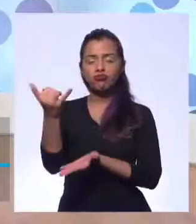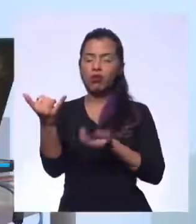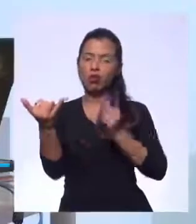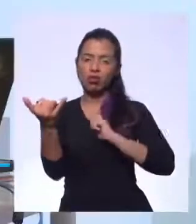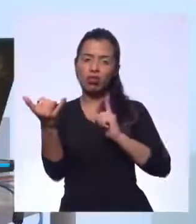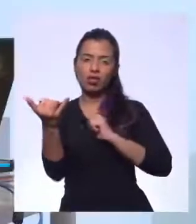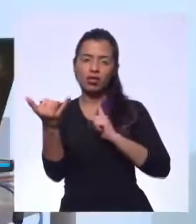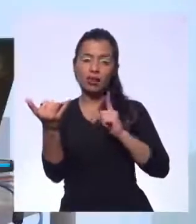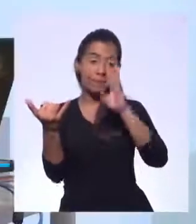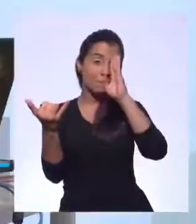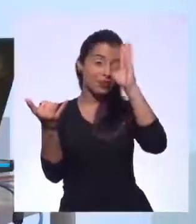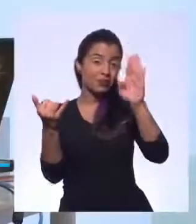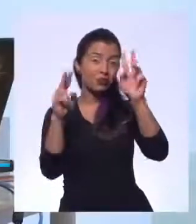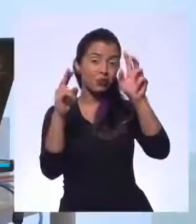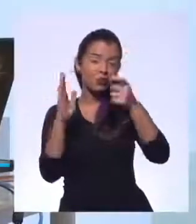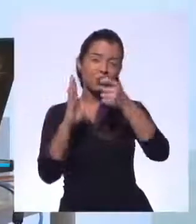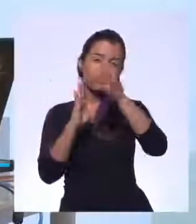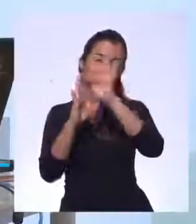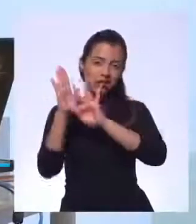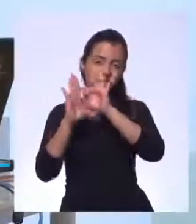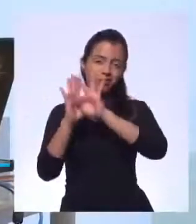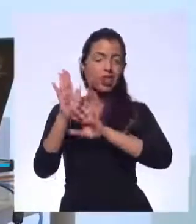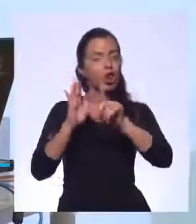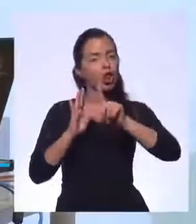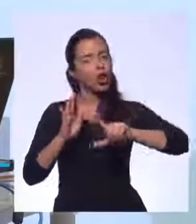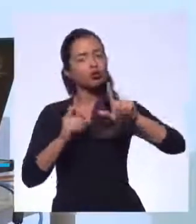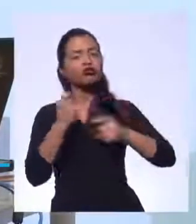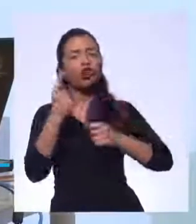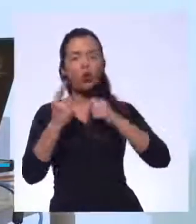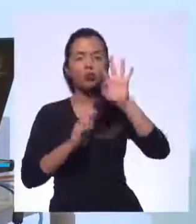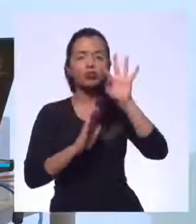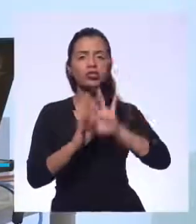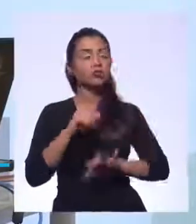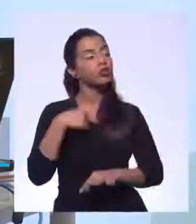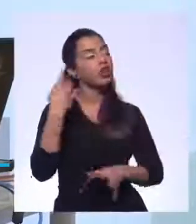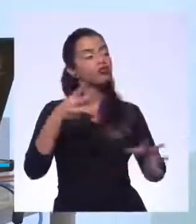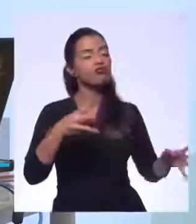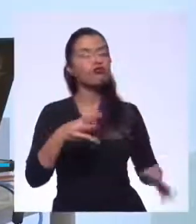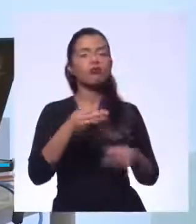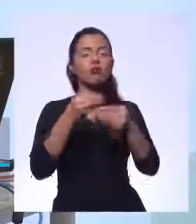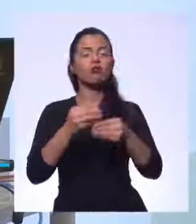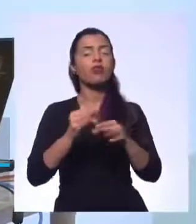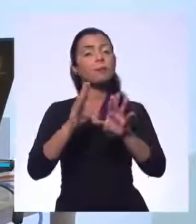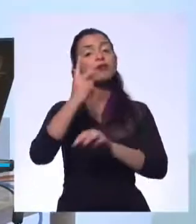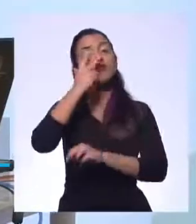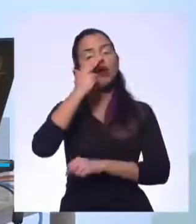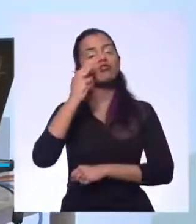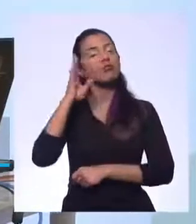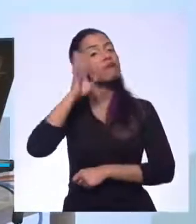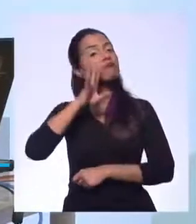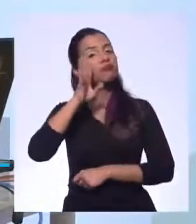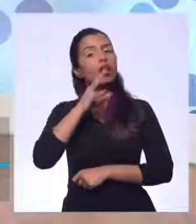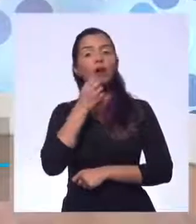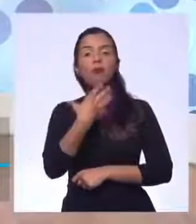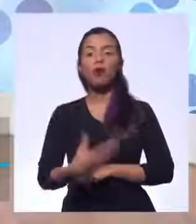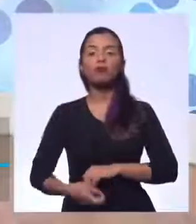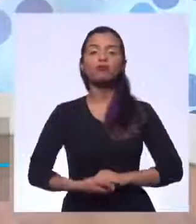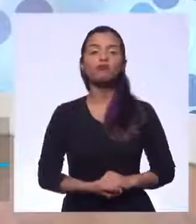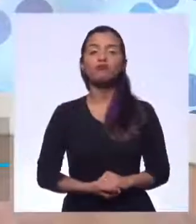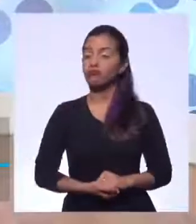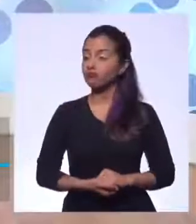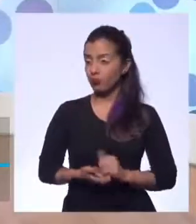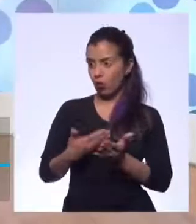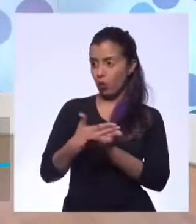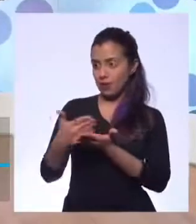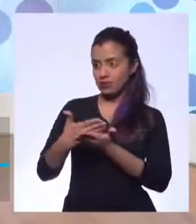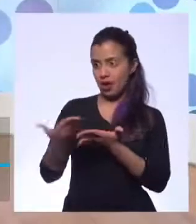aos textos. Tudo bem que alguns textos a gente acrescenta, né? Mas eu acho que é bem legal. Vamos começar com uma